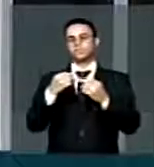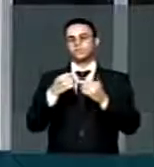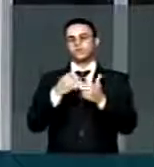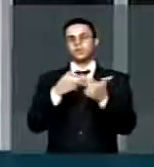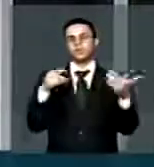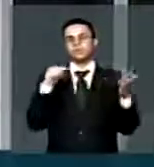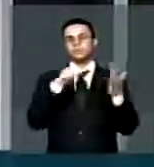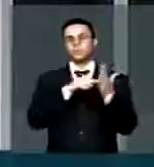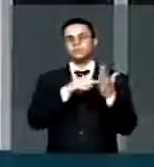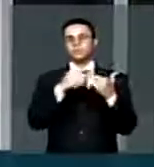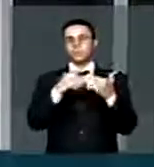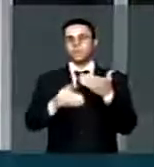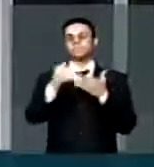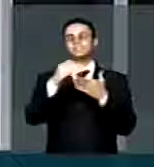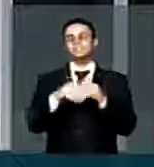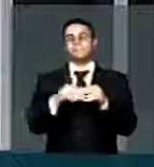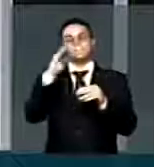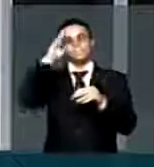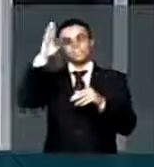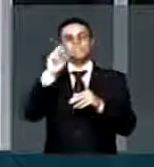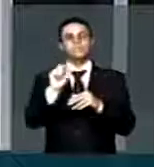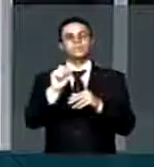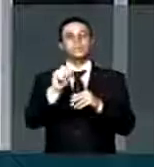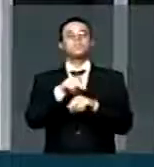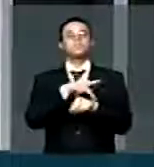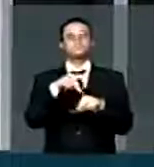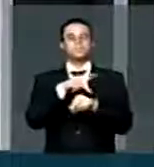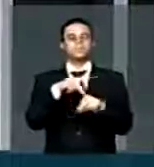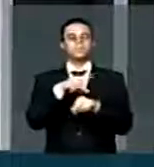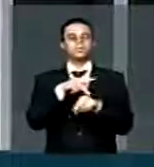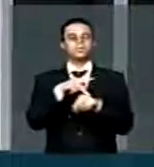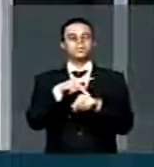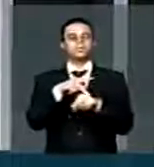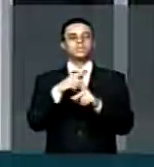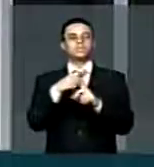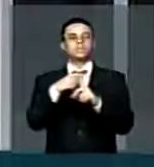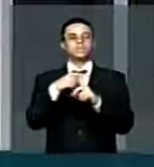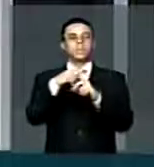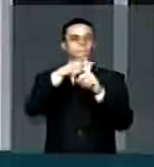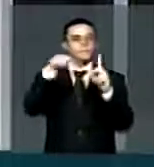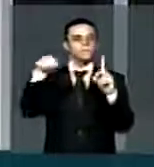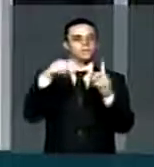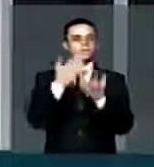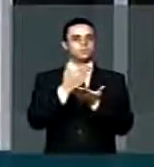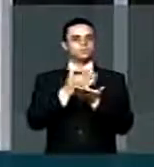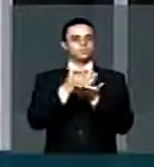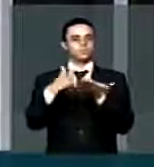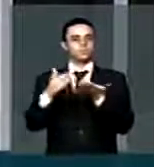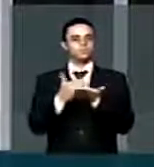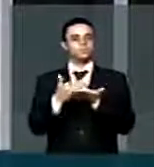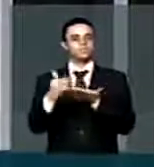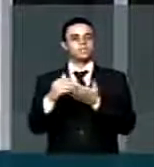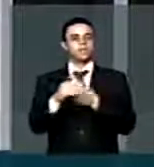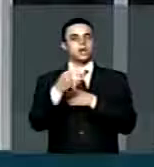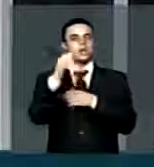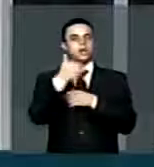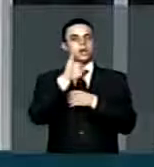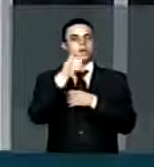A principal delas é que os países reduzam pela metade a porcentagem de